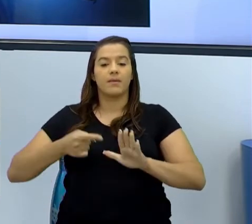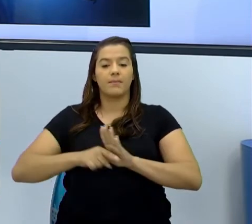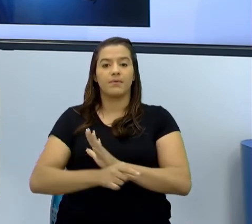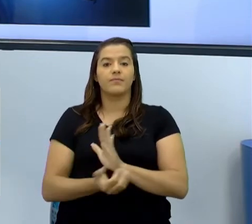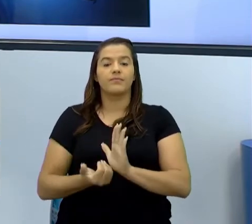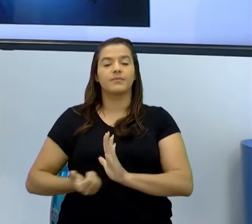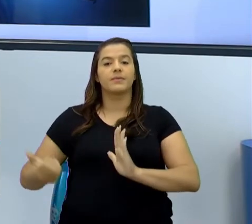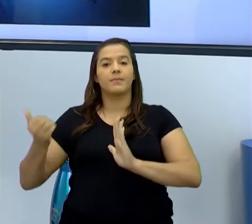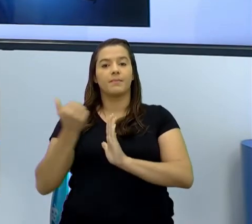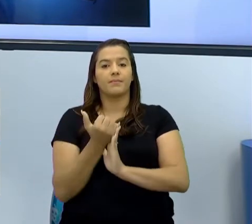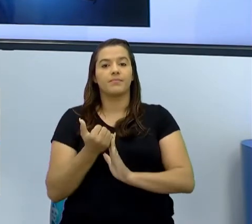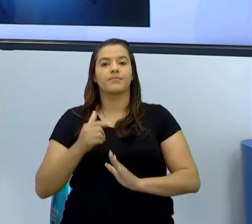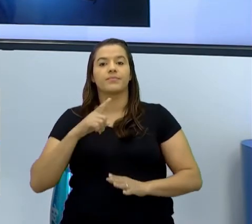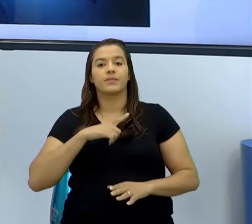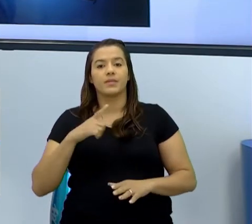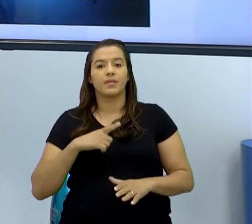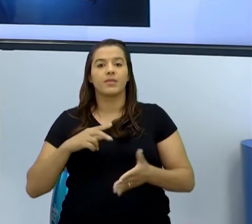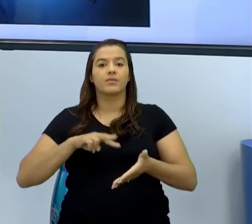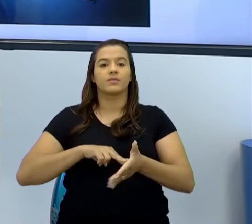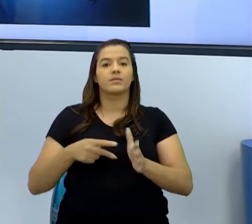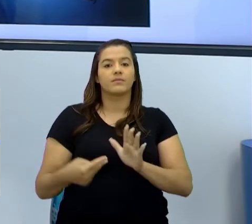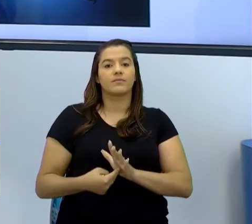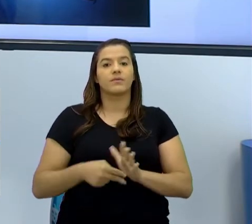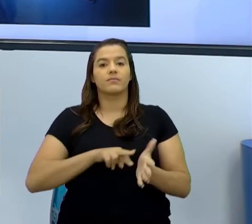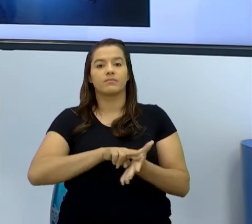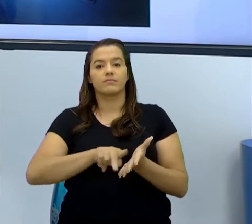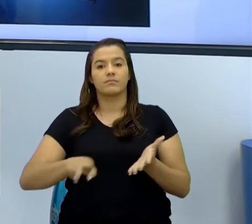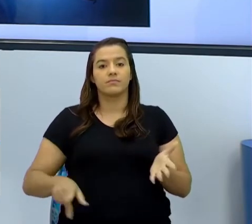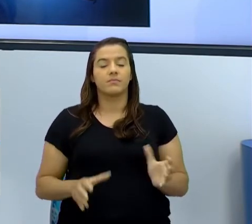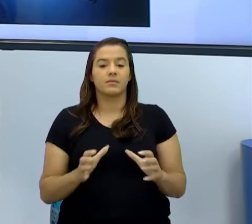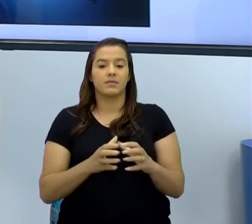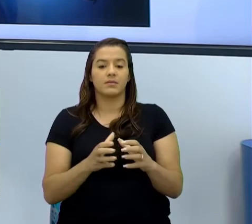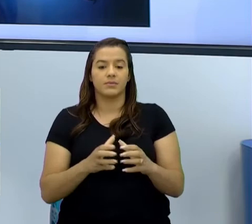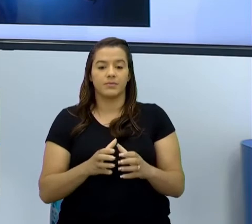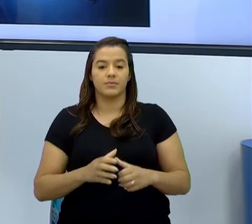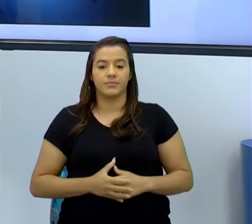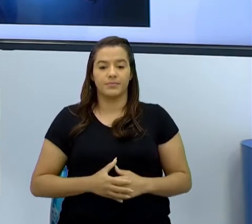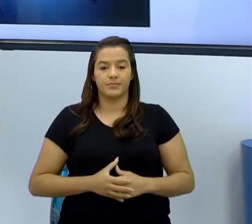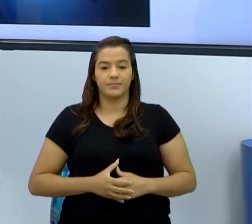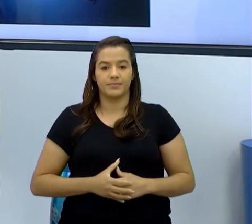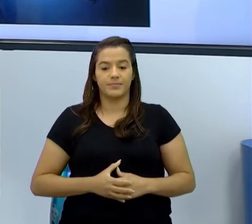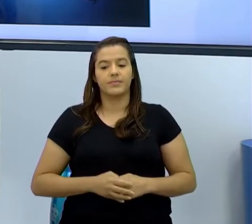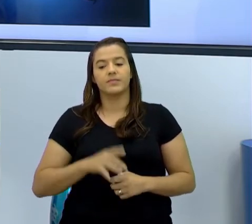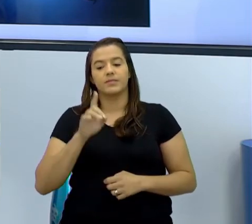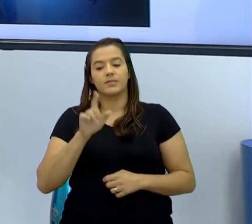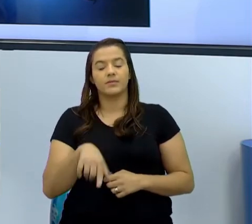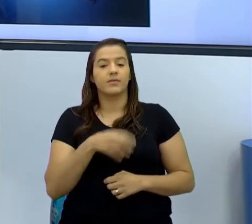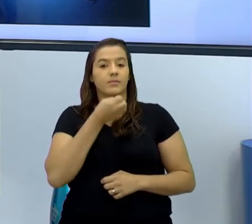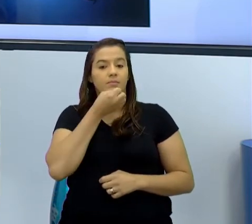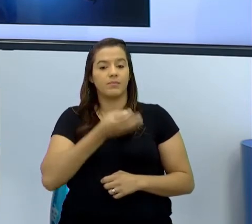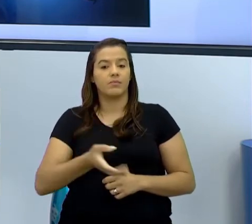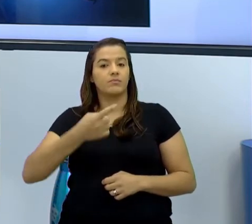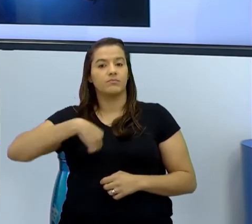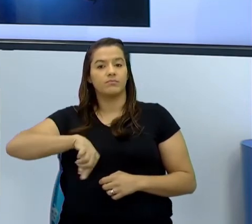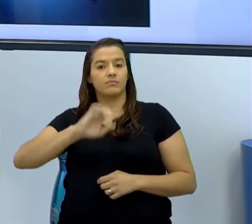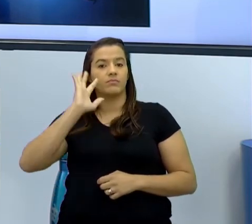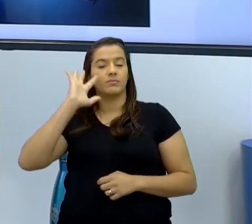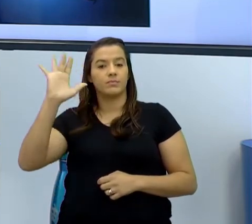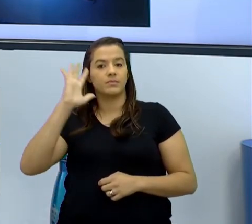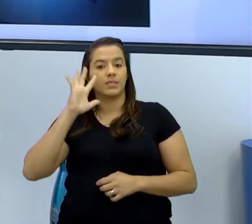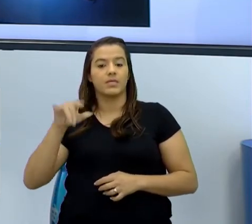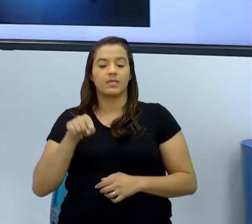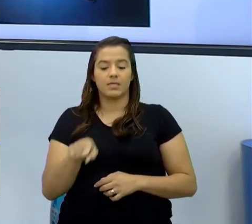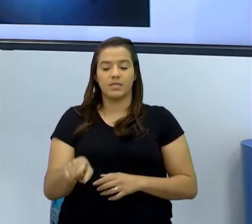pouquinho mais os significados ali para aquele grupo. Então é legal a gente pensar, né? Por que será que para